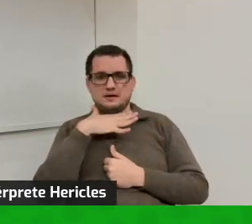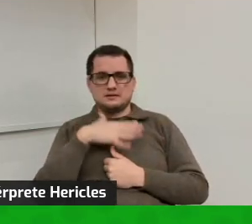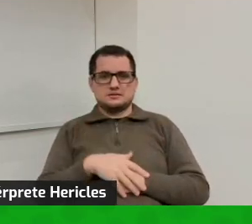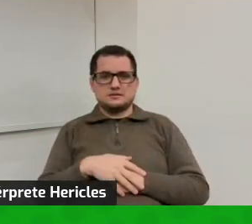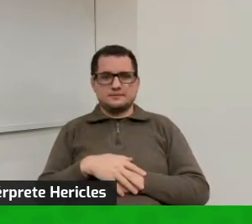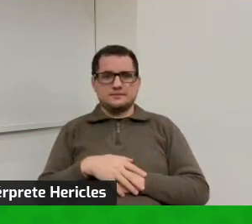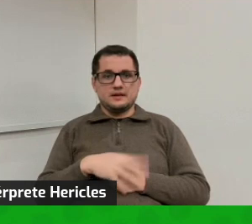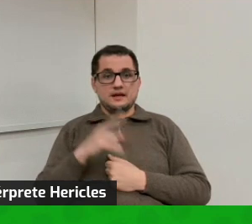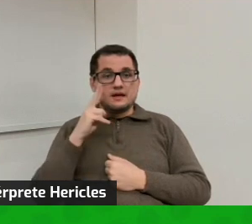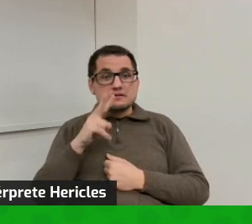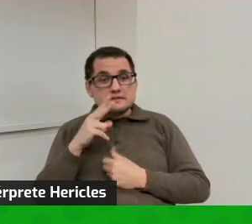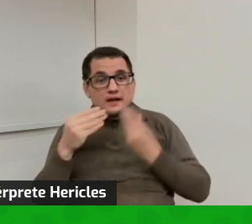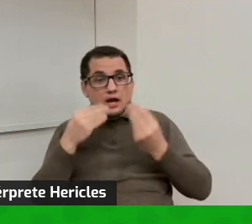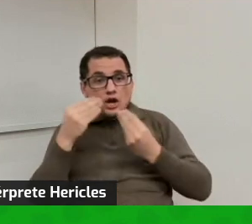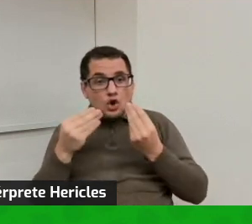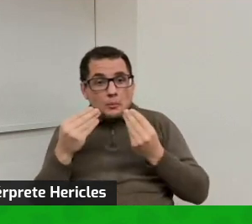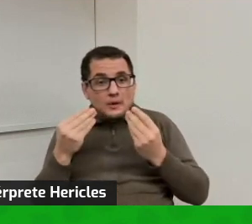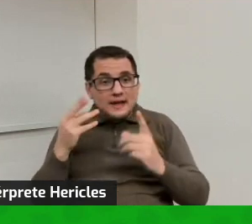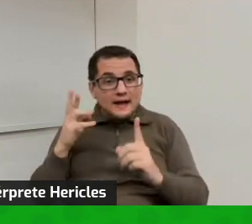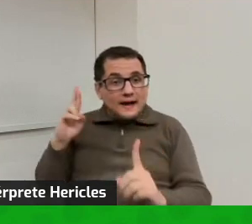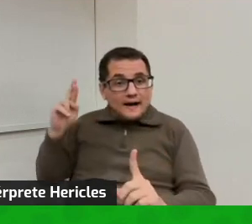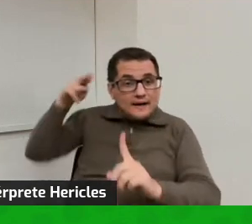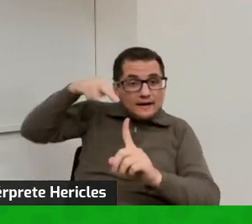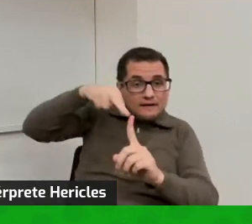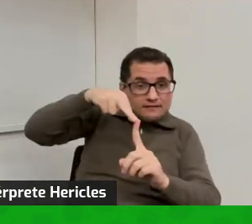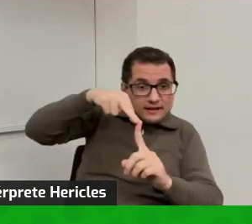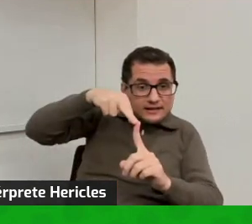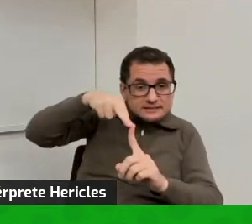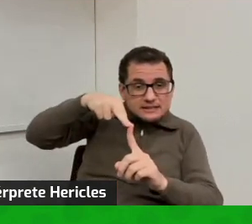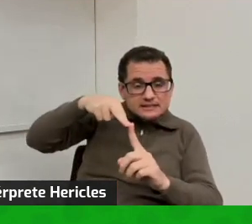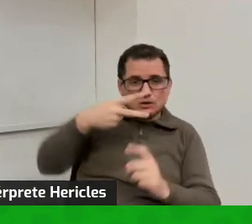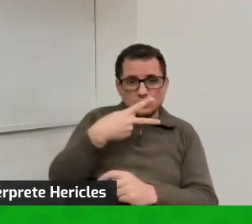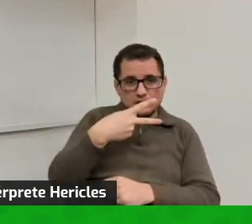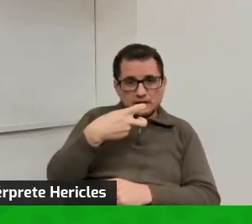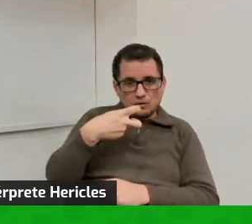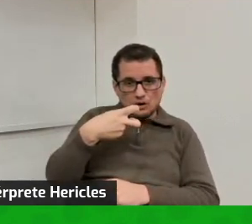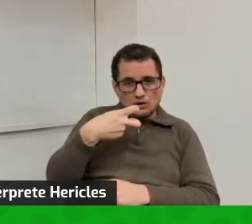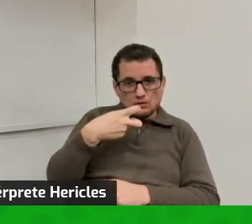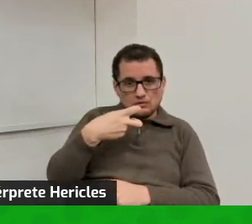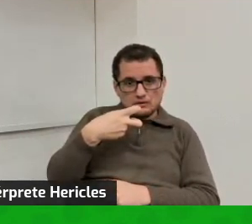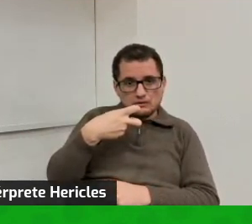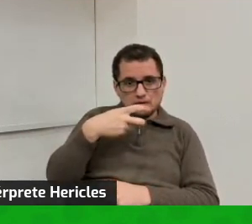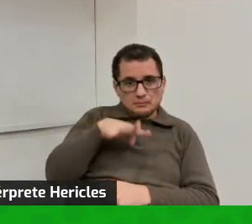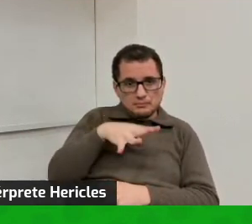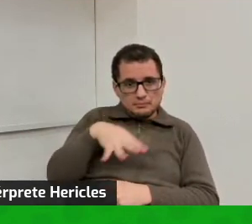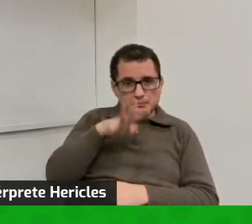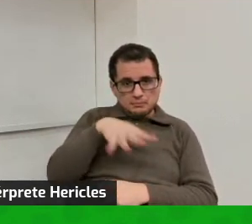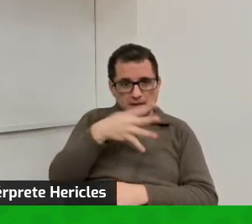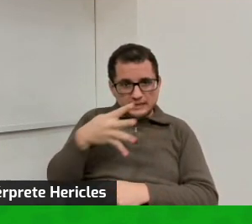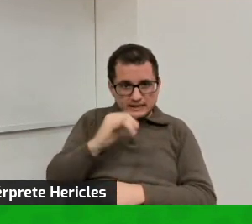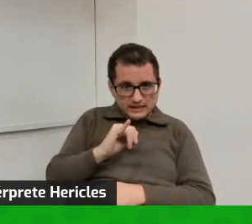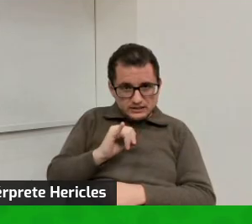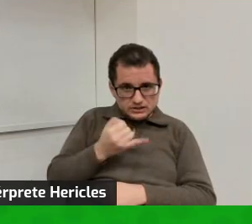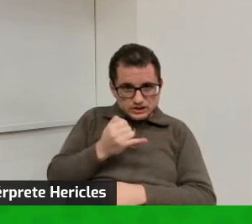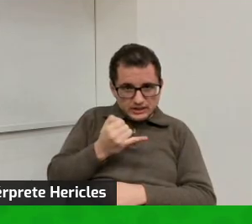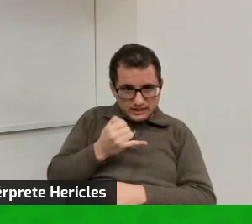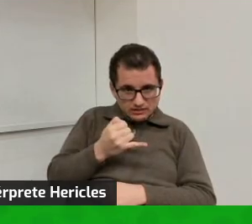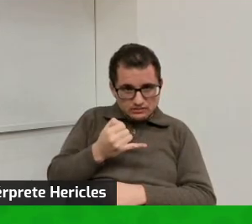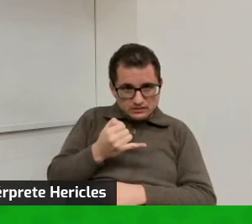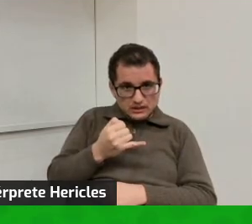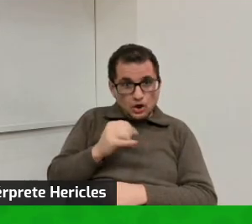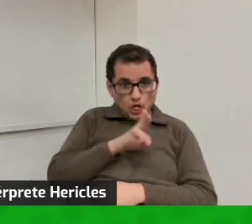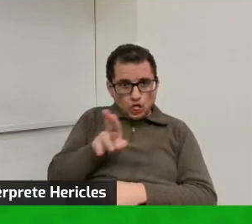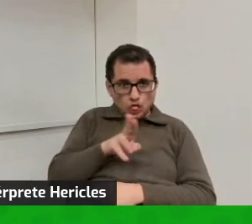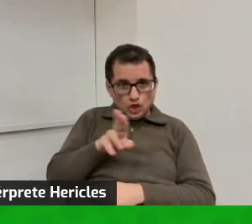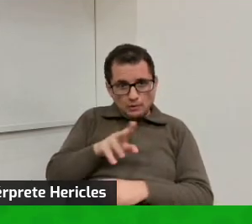que ele puxa a nossa referência. Então é igual, aí eu tenho janeiro, que é o nome da minha pasta